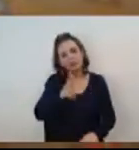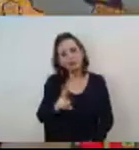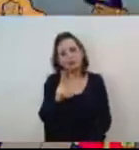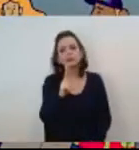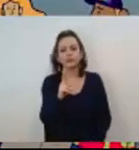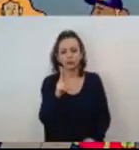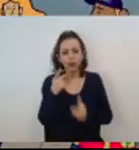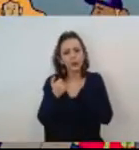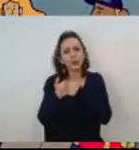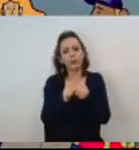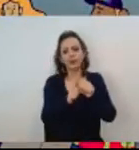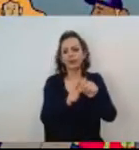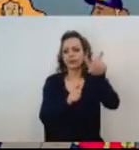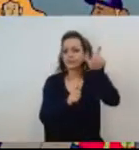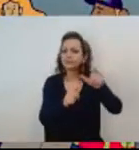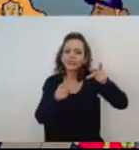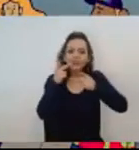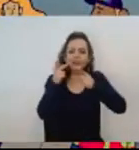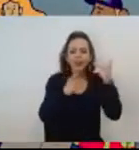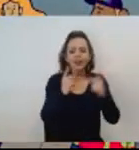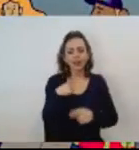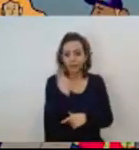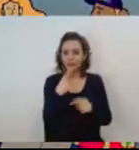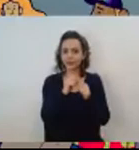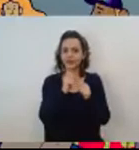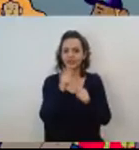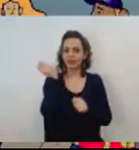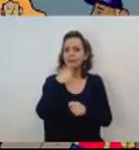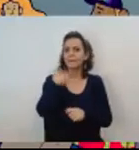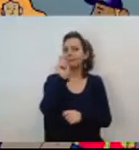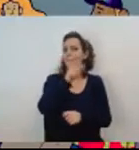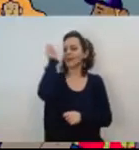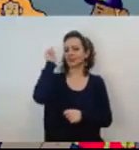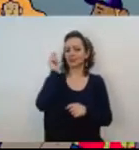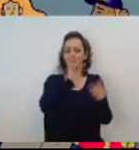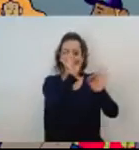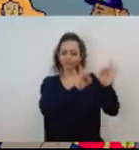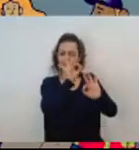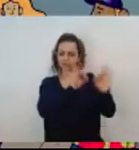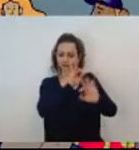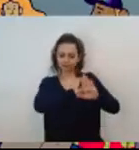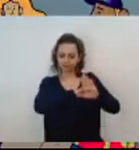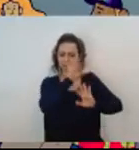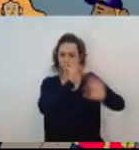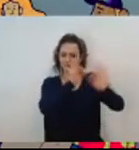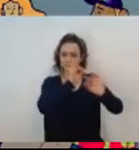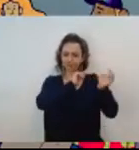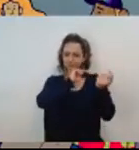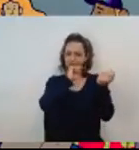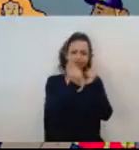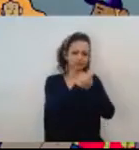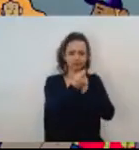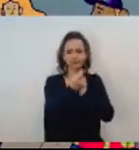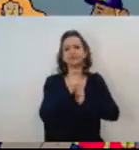enquanto quase não passe de mágica a gente arruma todo o nosso pai né aqui para